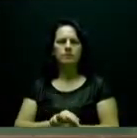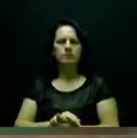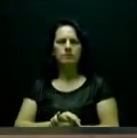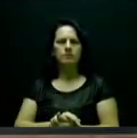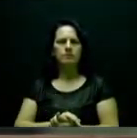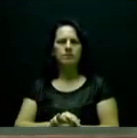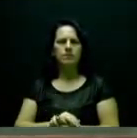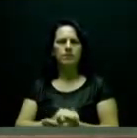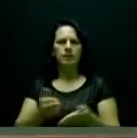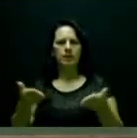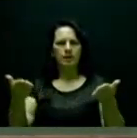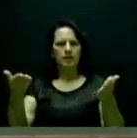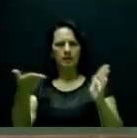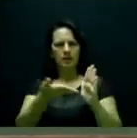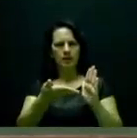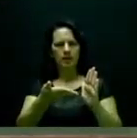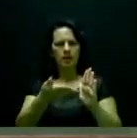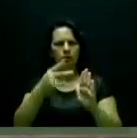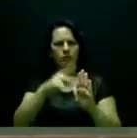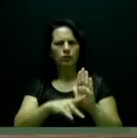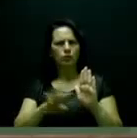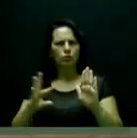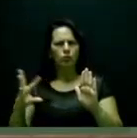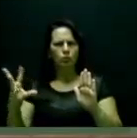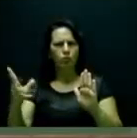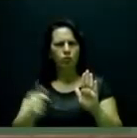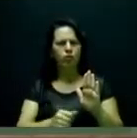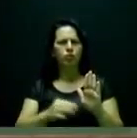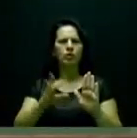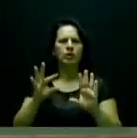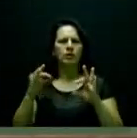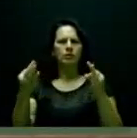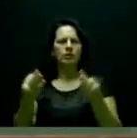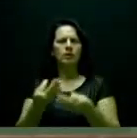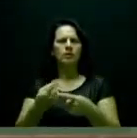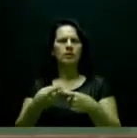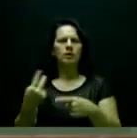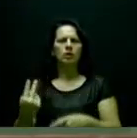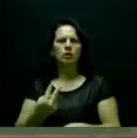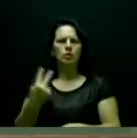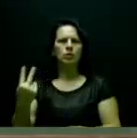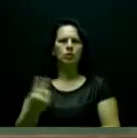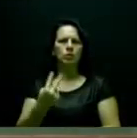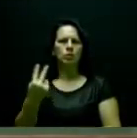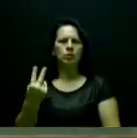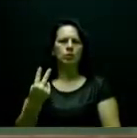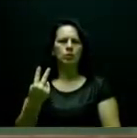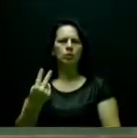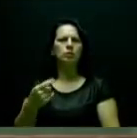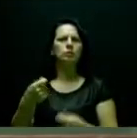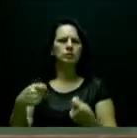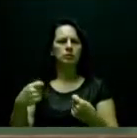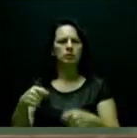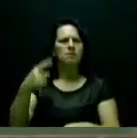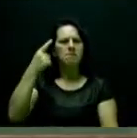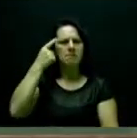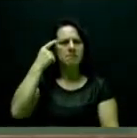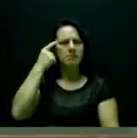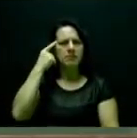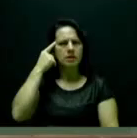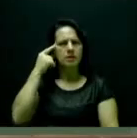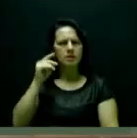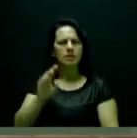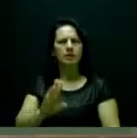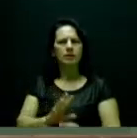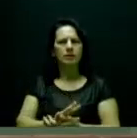apenas. Aqui, várias famílias foram atingidas, mas o valor irrisório é preciso se pensar não